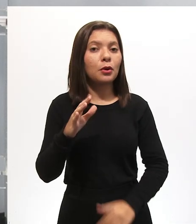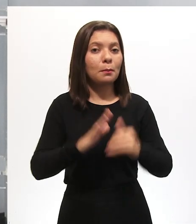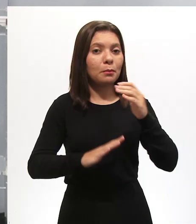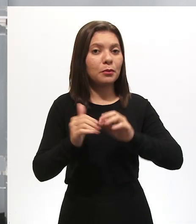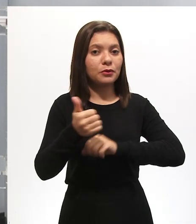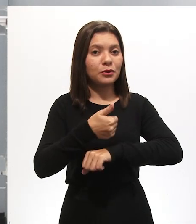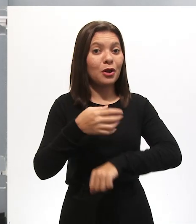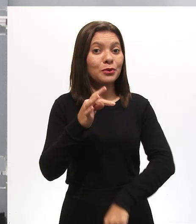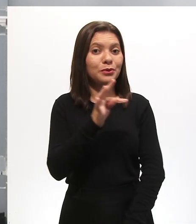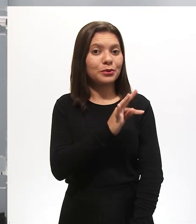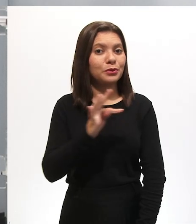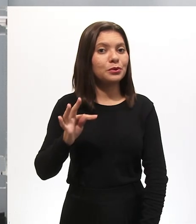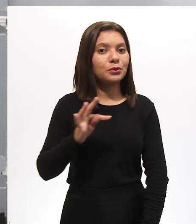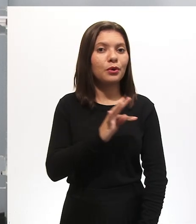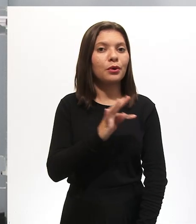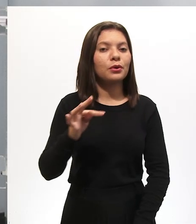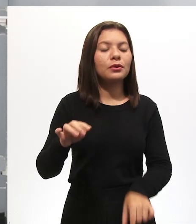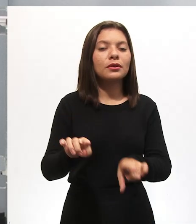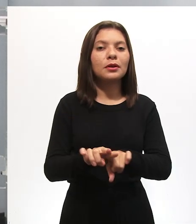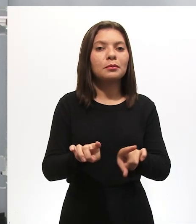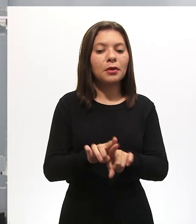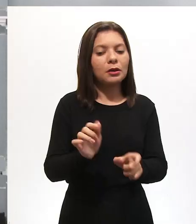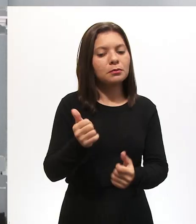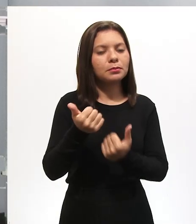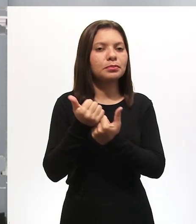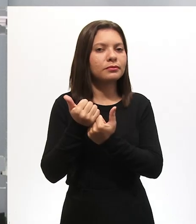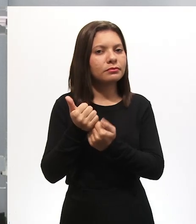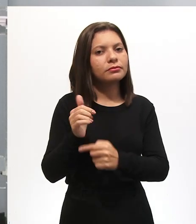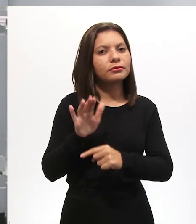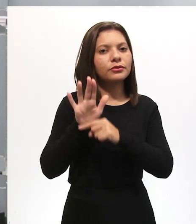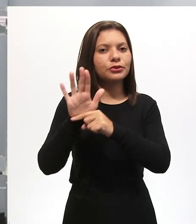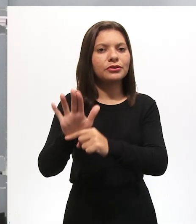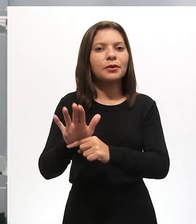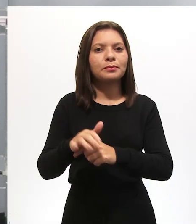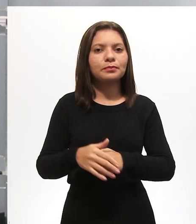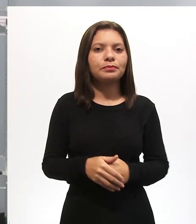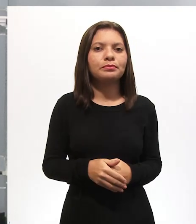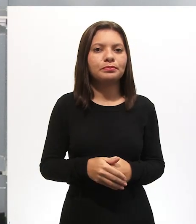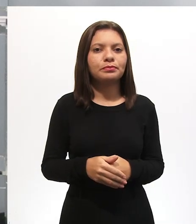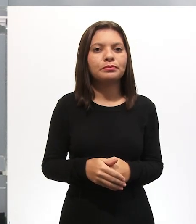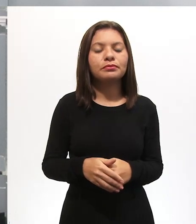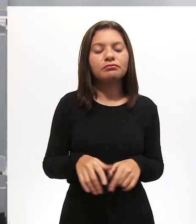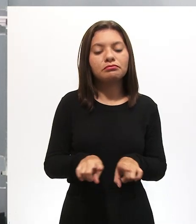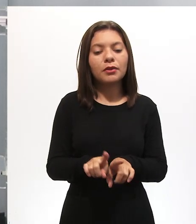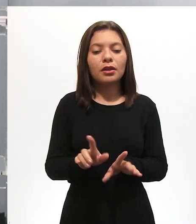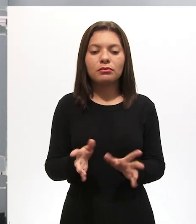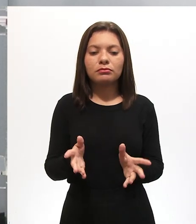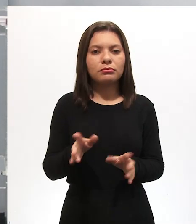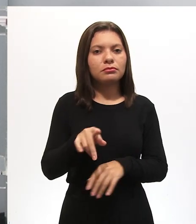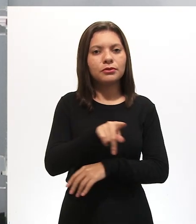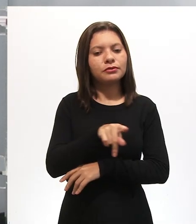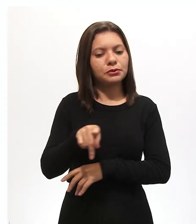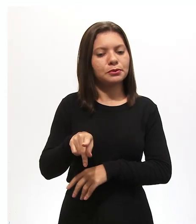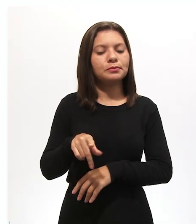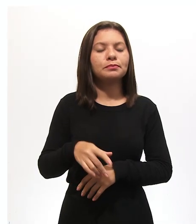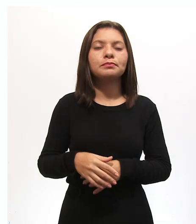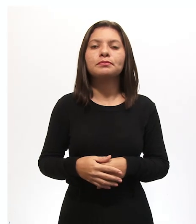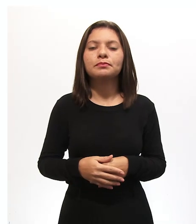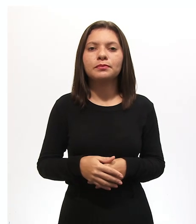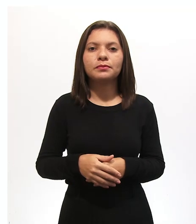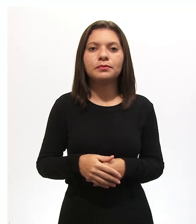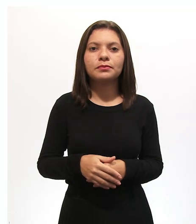estar corroborando o que o professor propor. Professor formador, tá? Então, essa é a